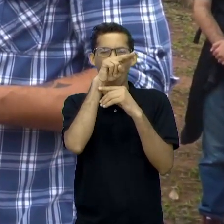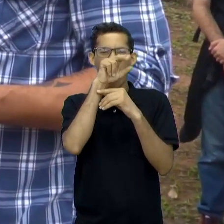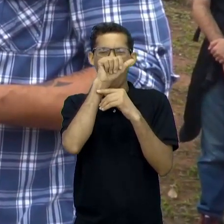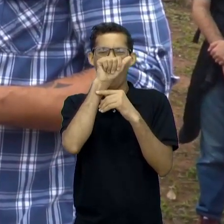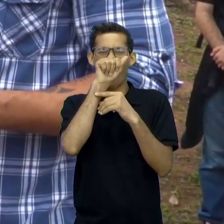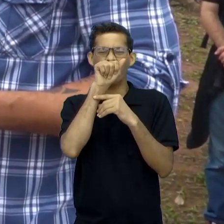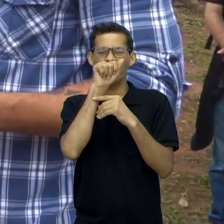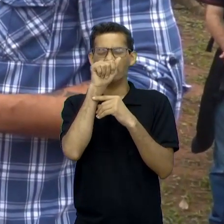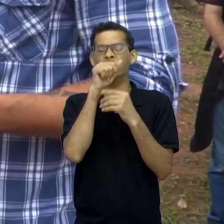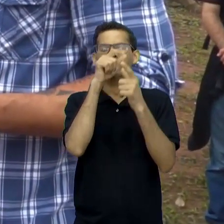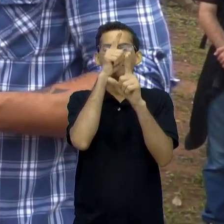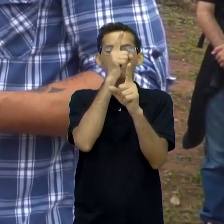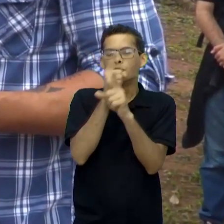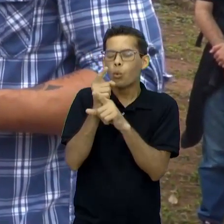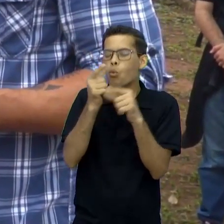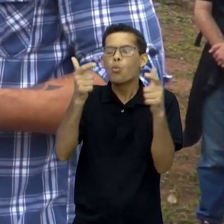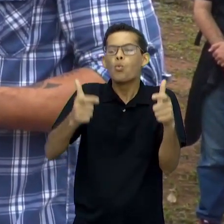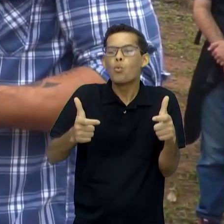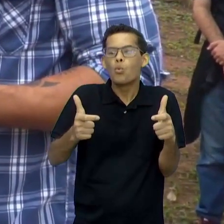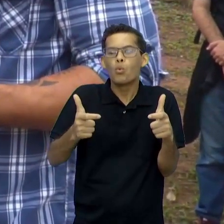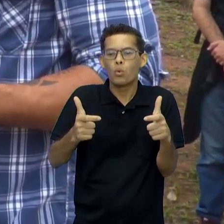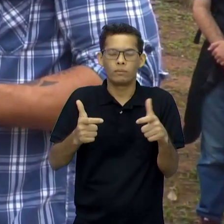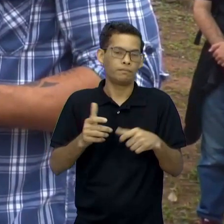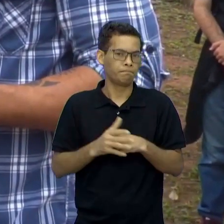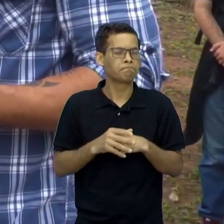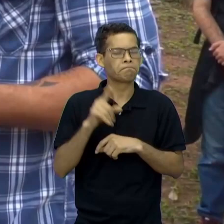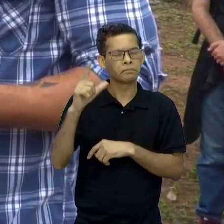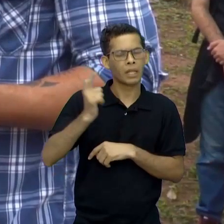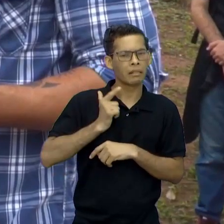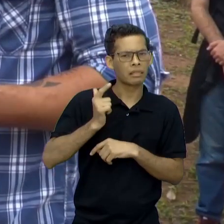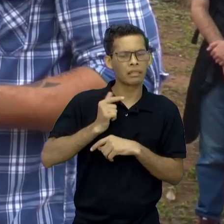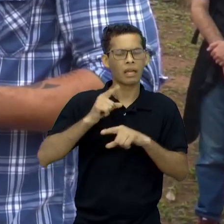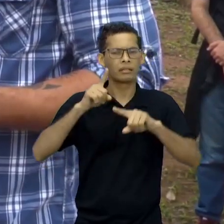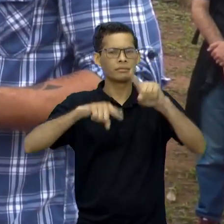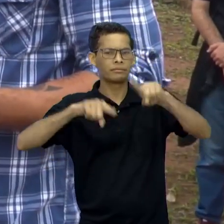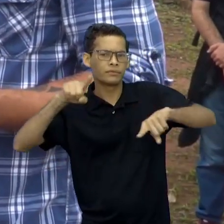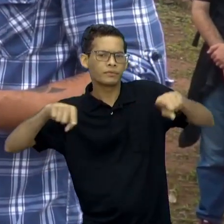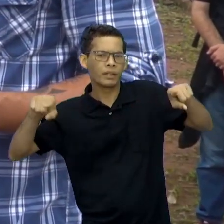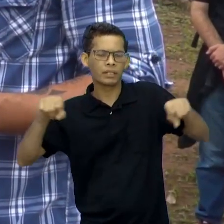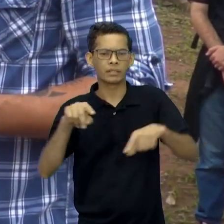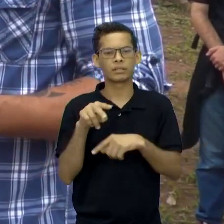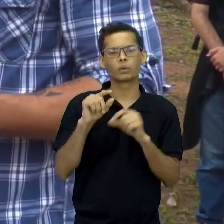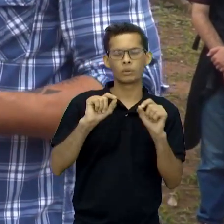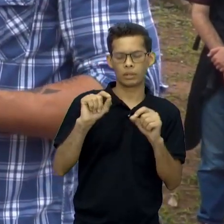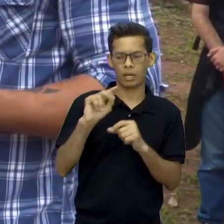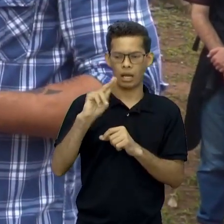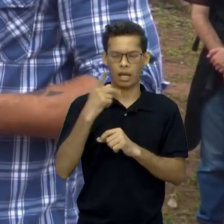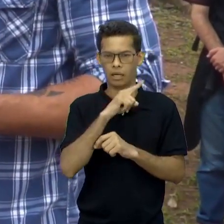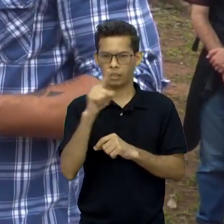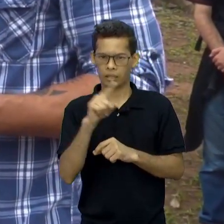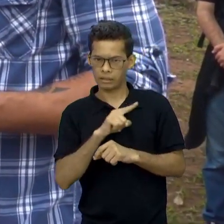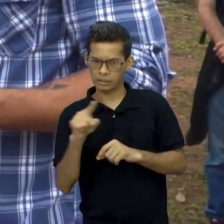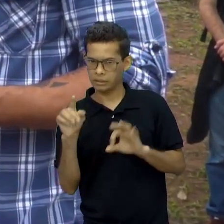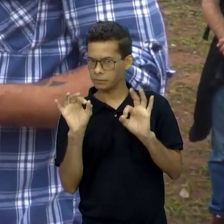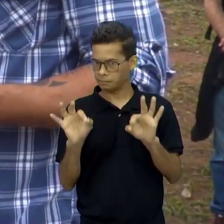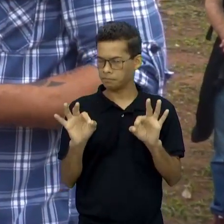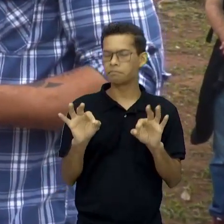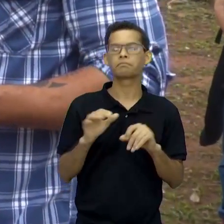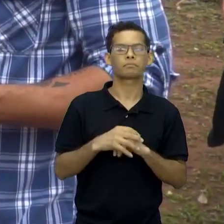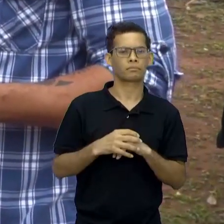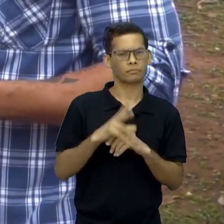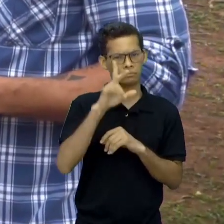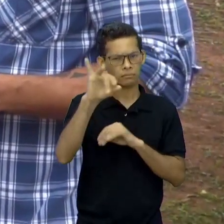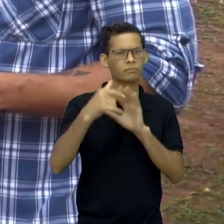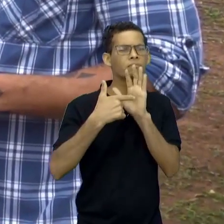frequência do GPR varia de 10 MHz até 2,6 GHz. Bom, e nós vamos fazer